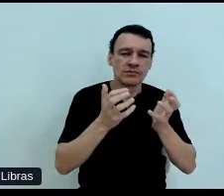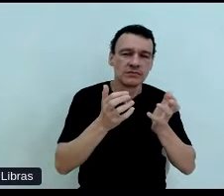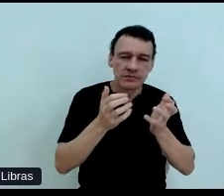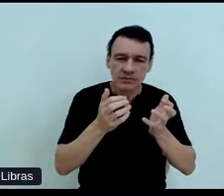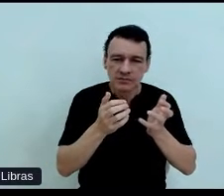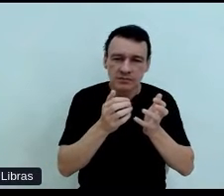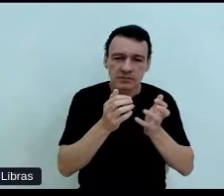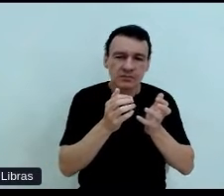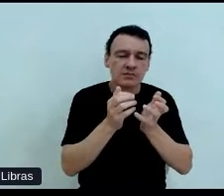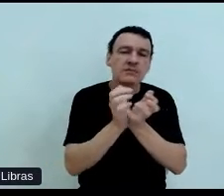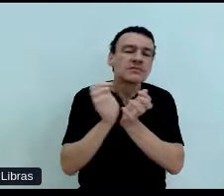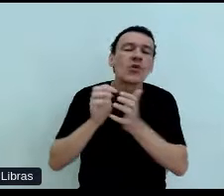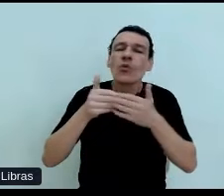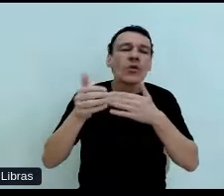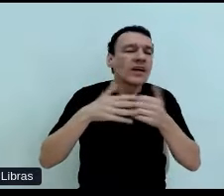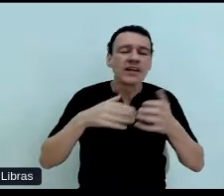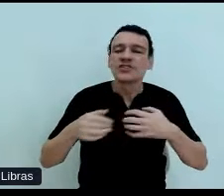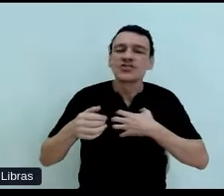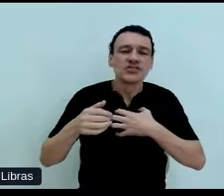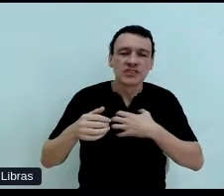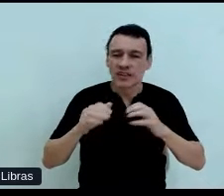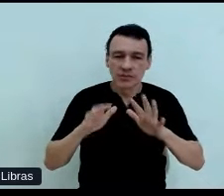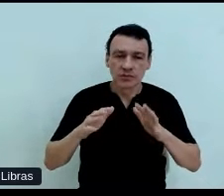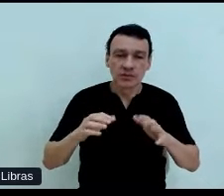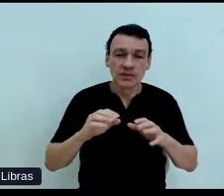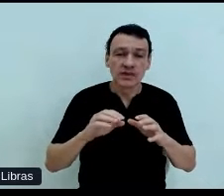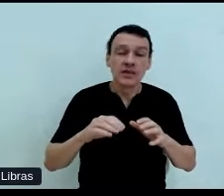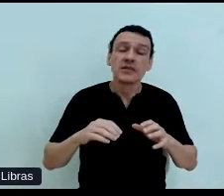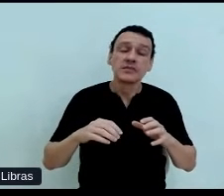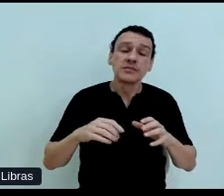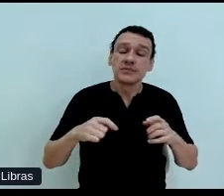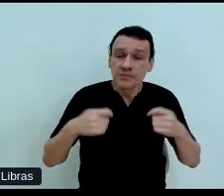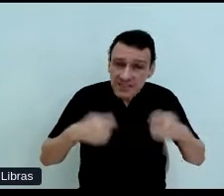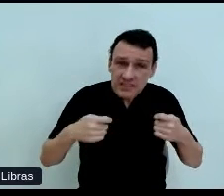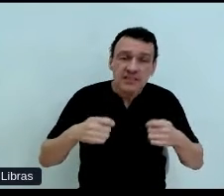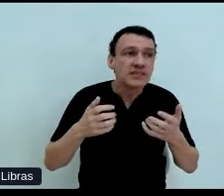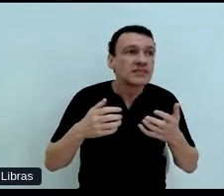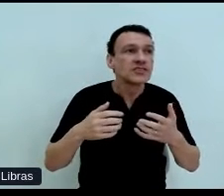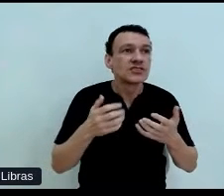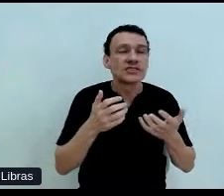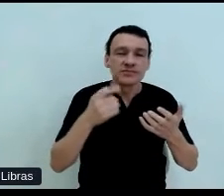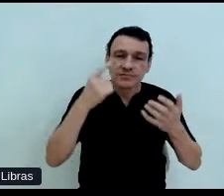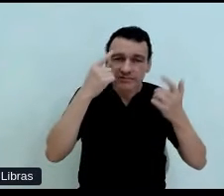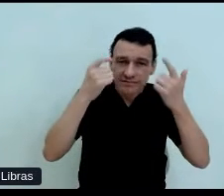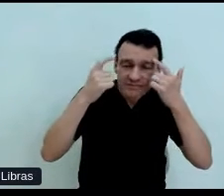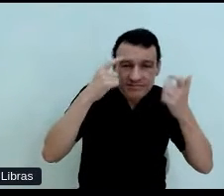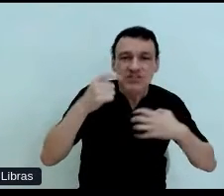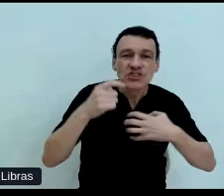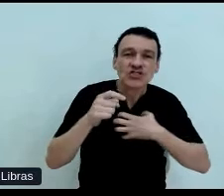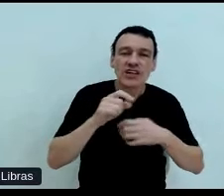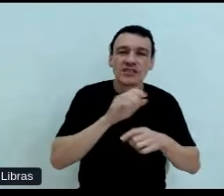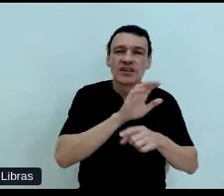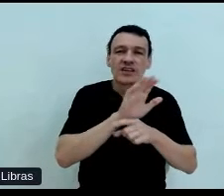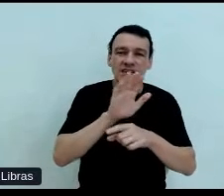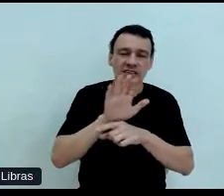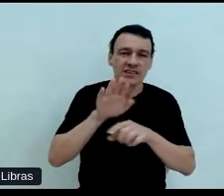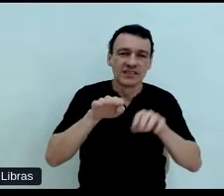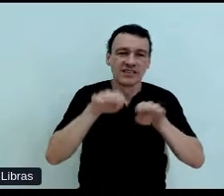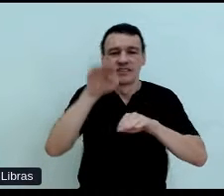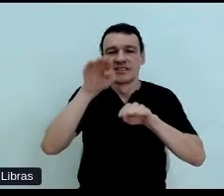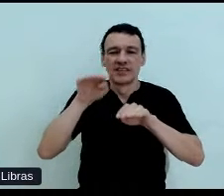na forma, nem que a gente necessite de mecanismos de tratamento desiguais. E eu vou falar um pouquinho desses mecanismos lá